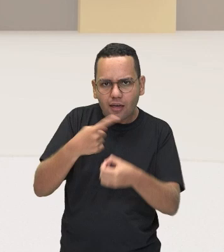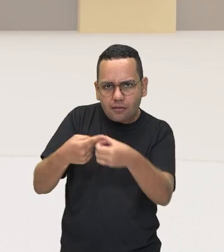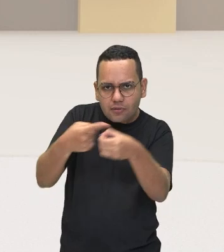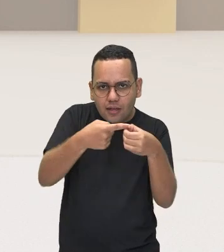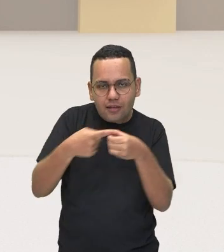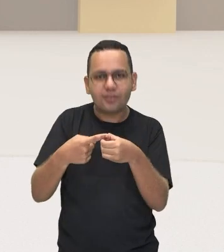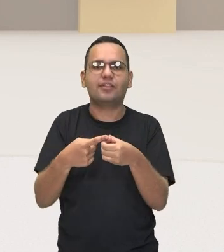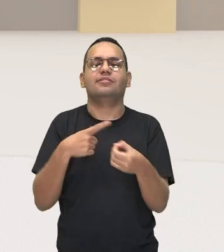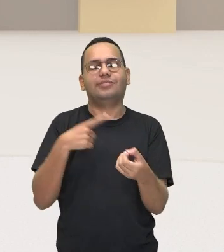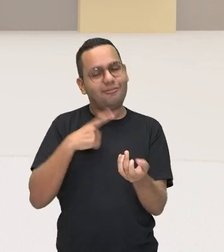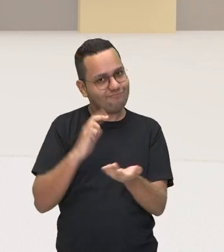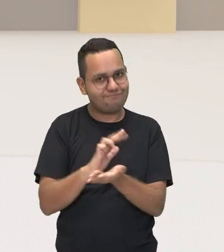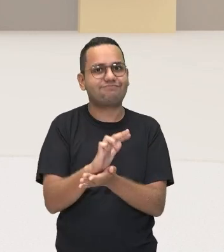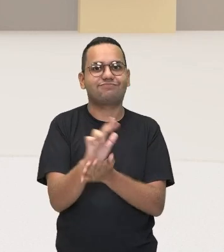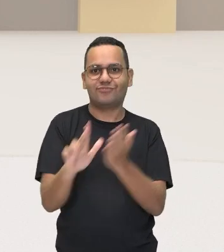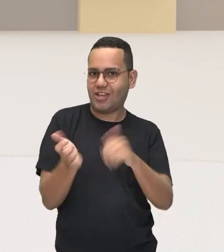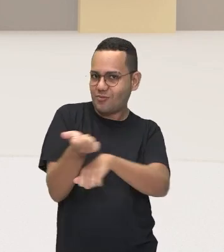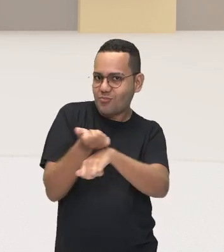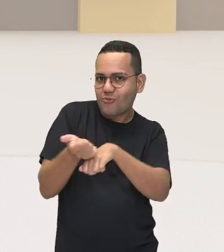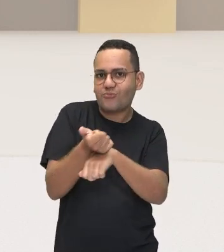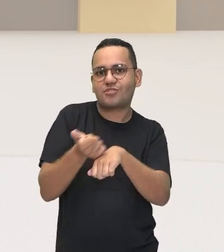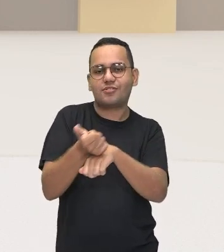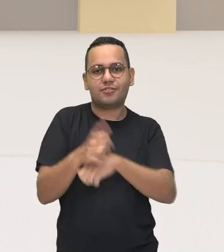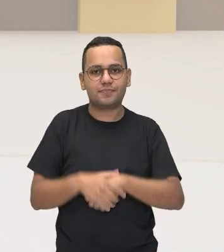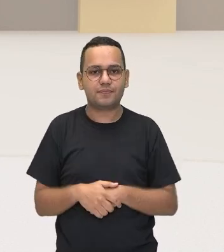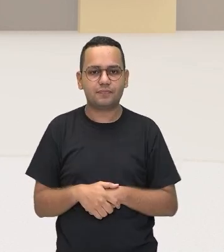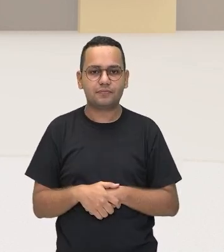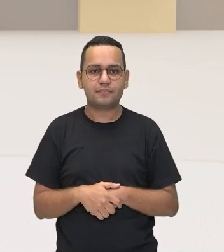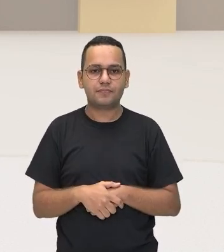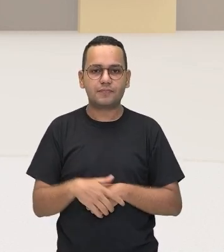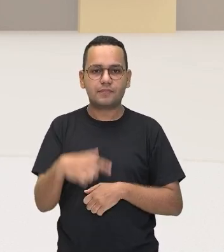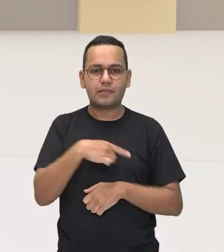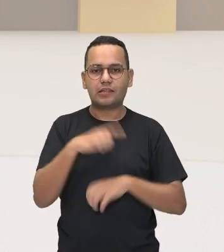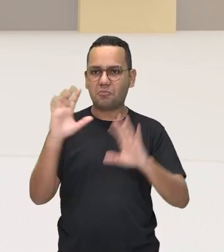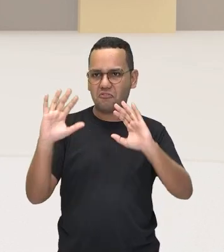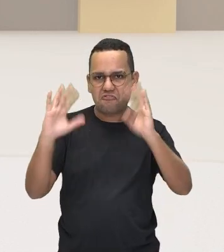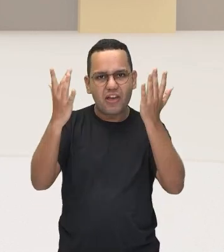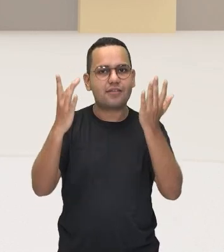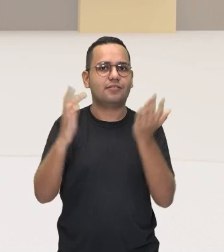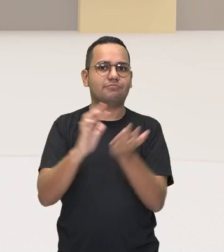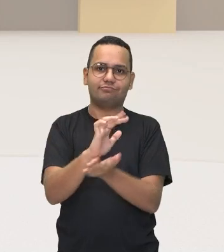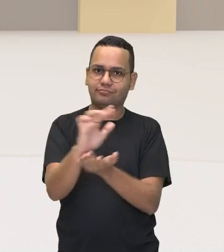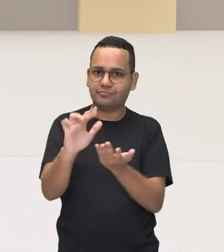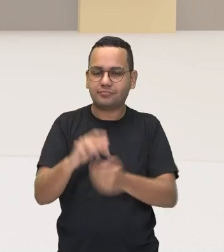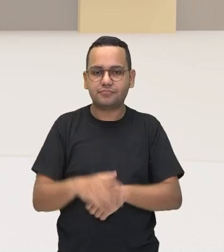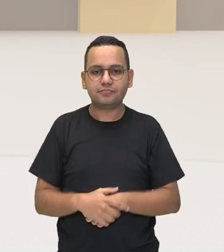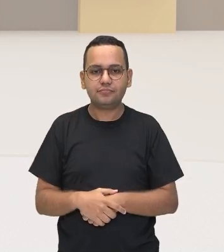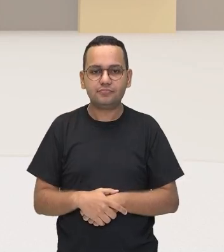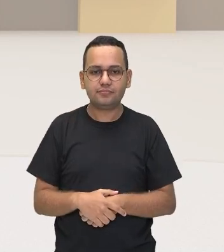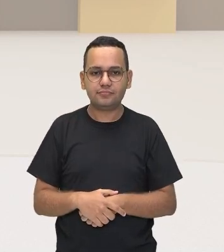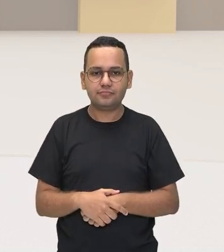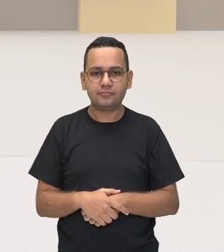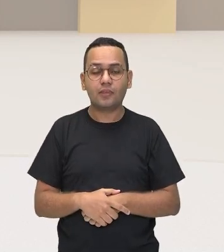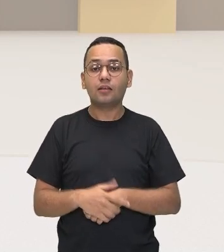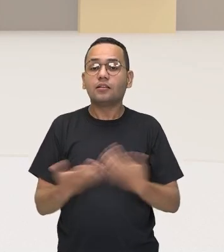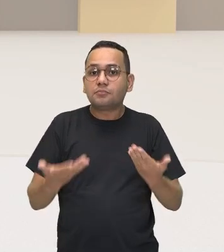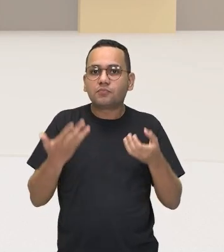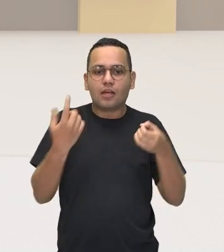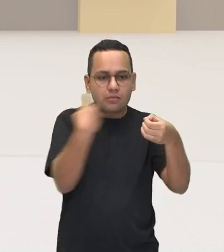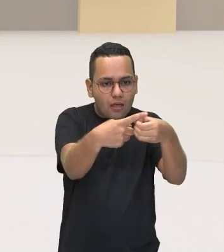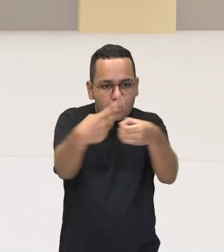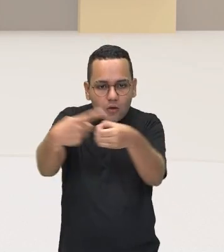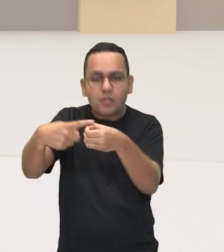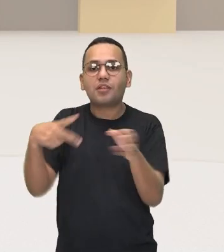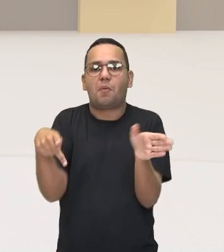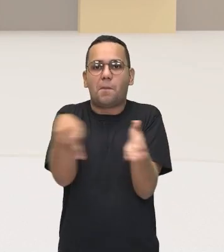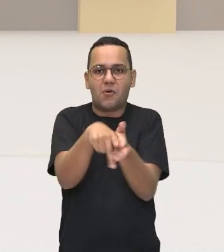né? Exatamente. Temos várias festas culturais. Aquelas festas que acontecem, cada cidade tem uma. A gente tem elementos